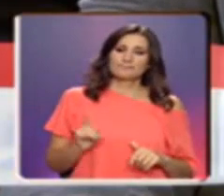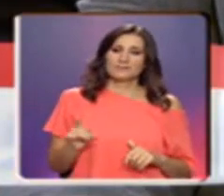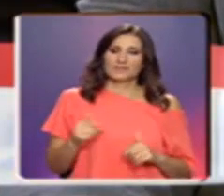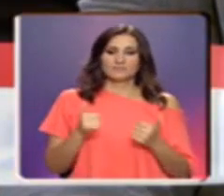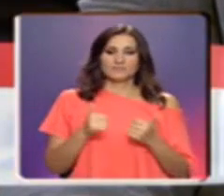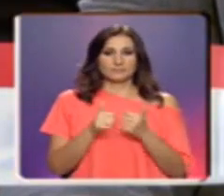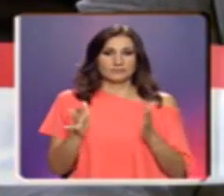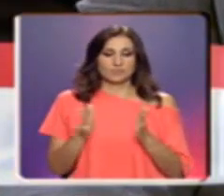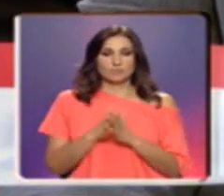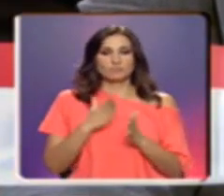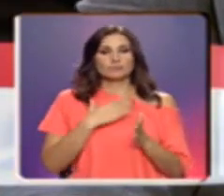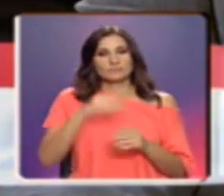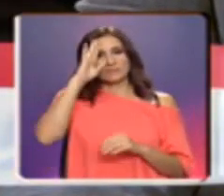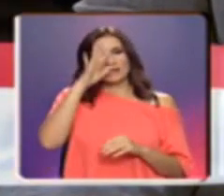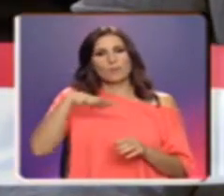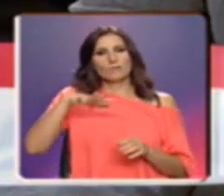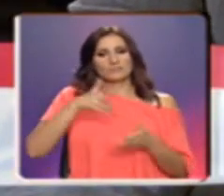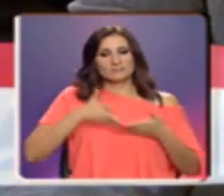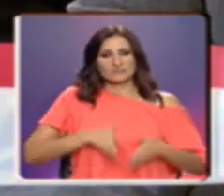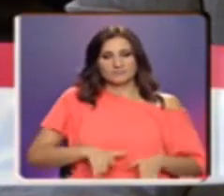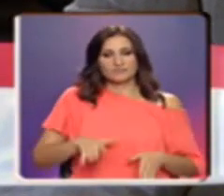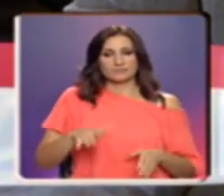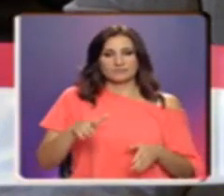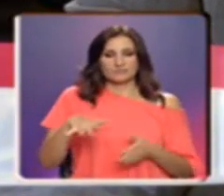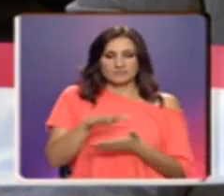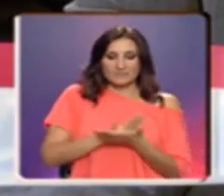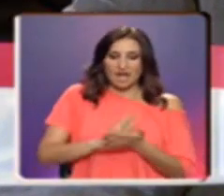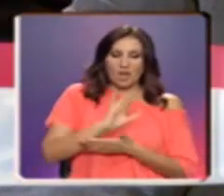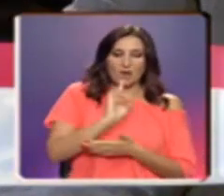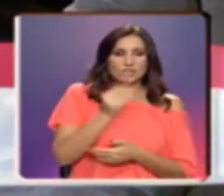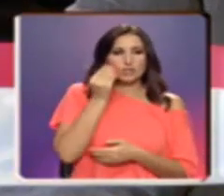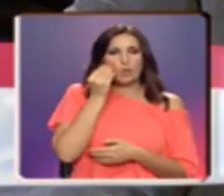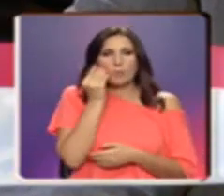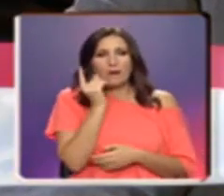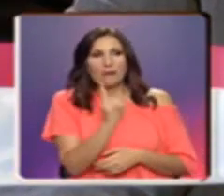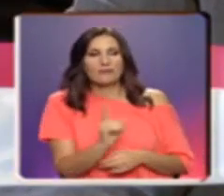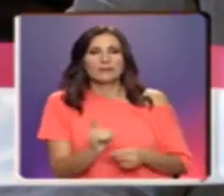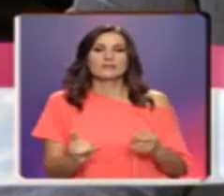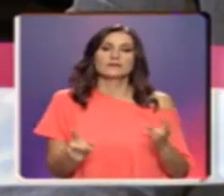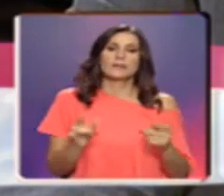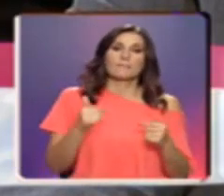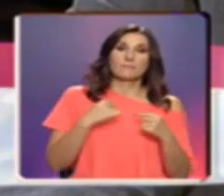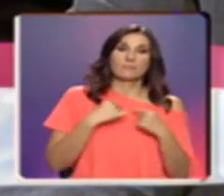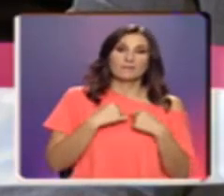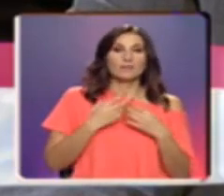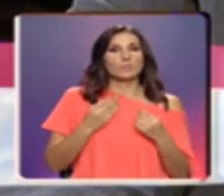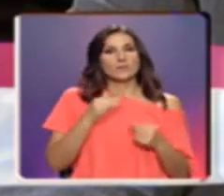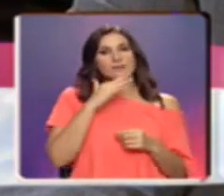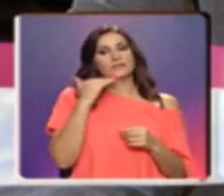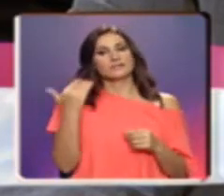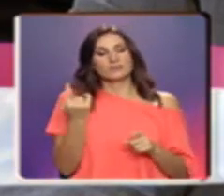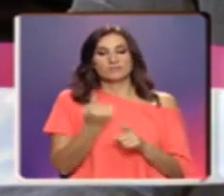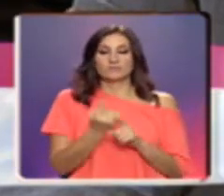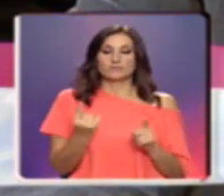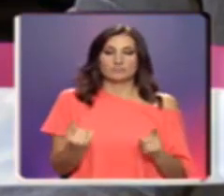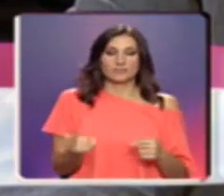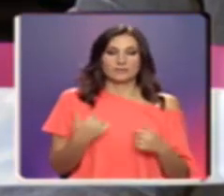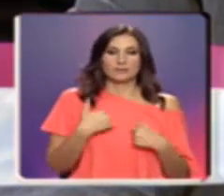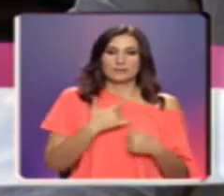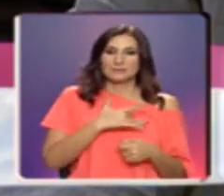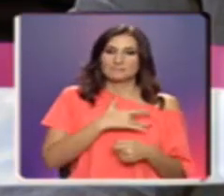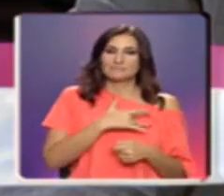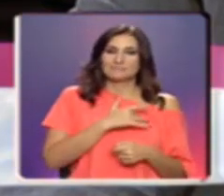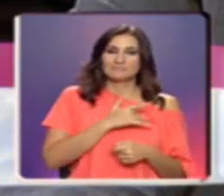todos nós gostamos de saber onde é que nascemos, quais são as nossas raízes, como é que foi. E foi para mim muito, muito engraçado, primeiro porque fiquei